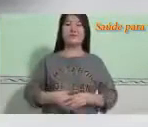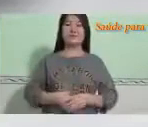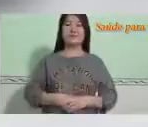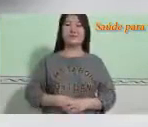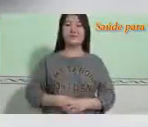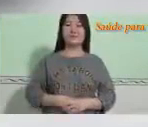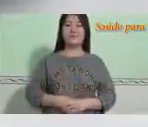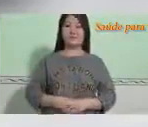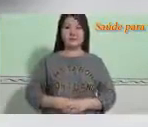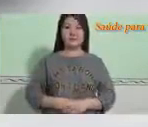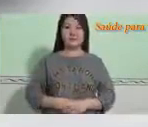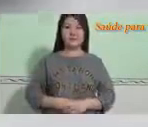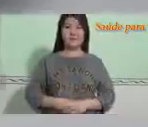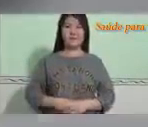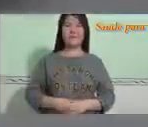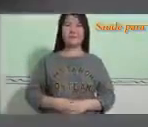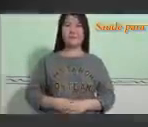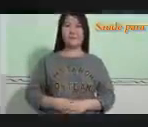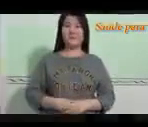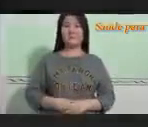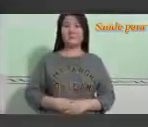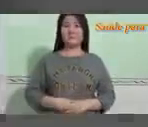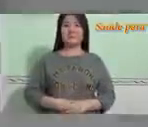Acento circunflexo